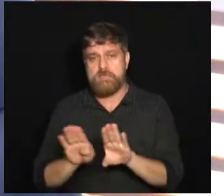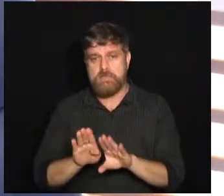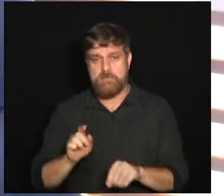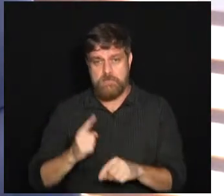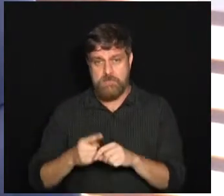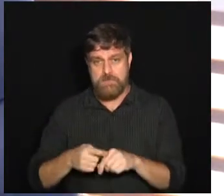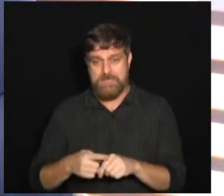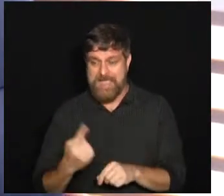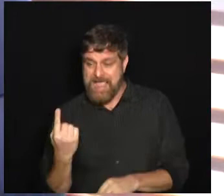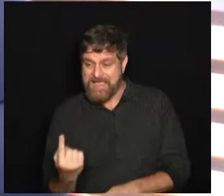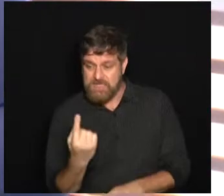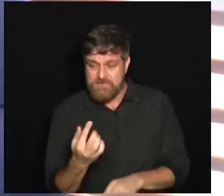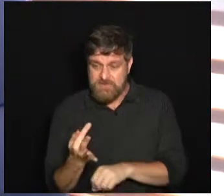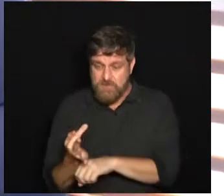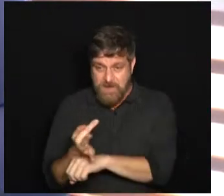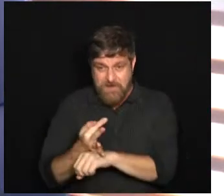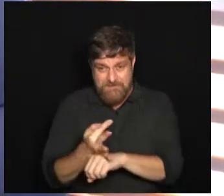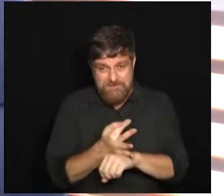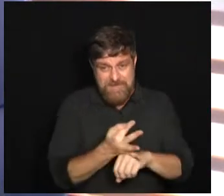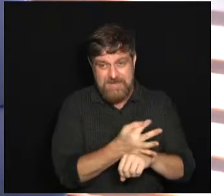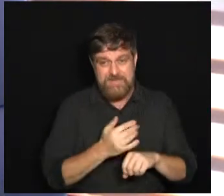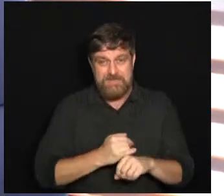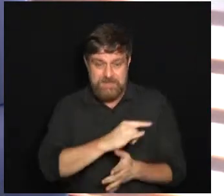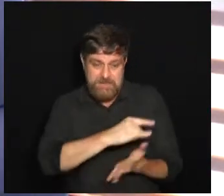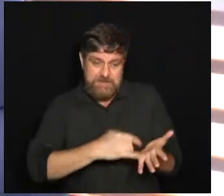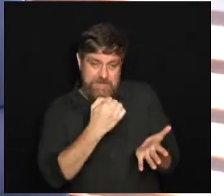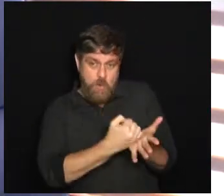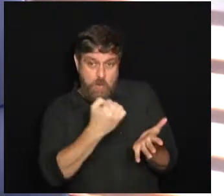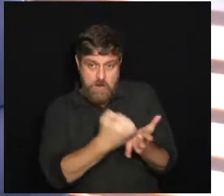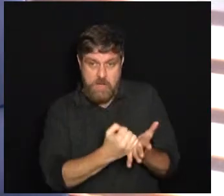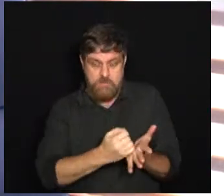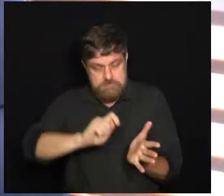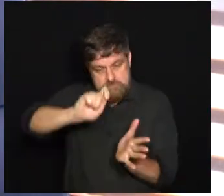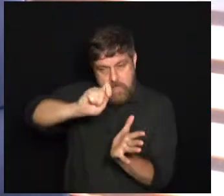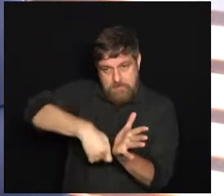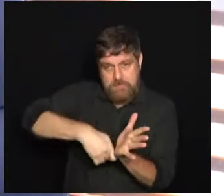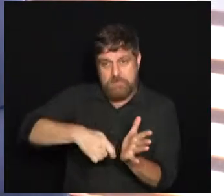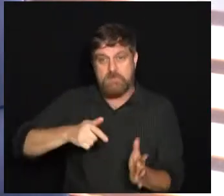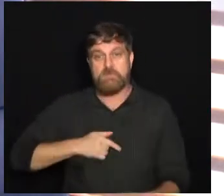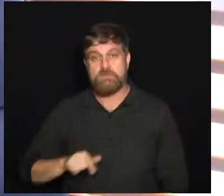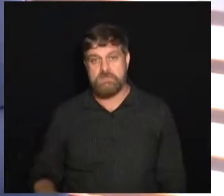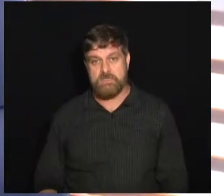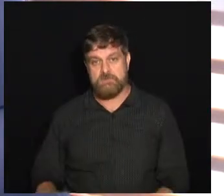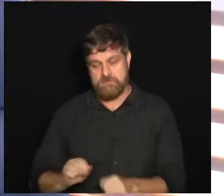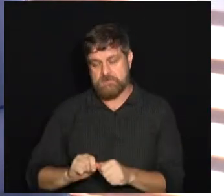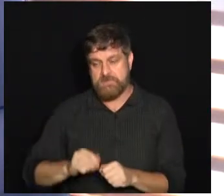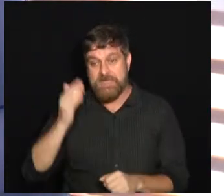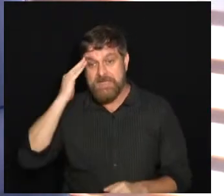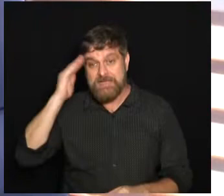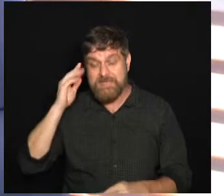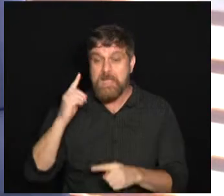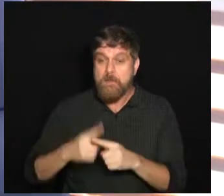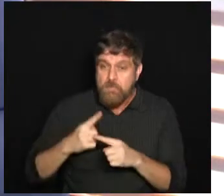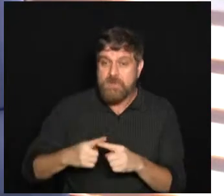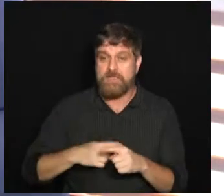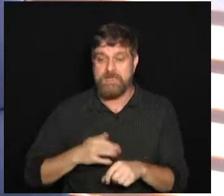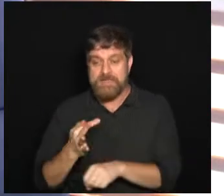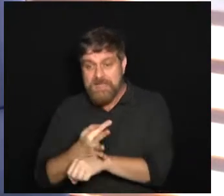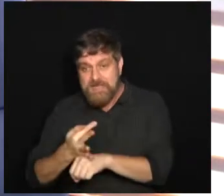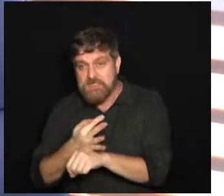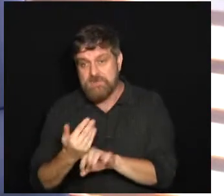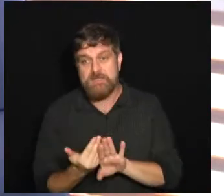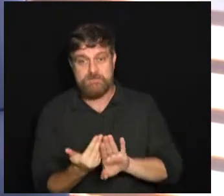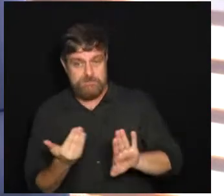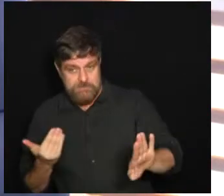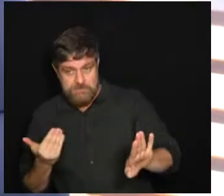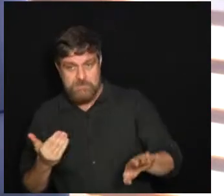no caso das férias individuais, que isso seja feito através de um termo individual com o empregado, assinado no qual ele daria essa anuência, explicando todo o contexto da situação, e